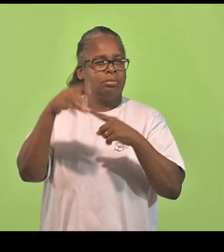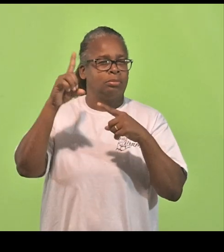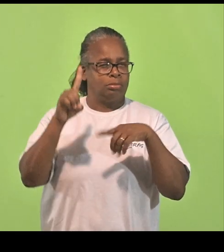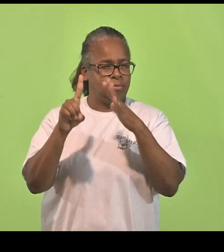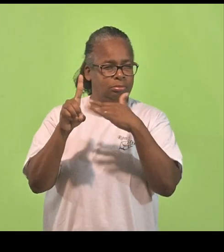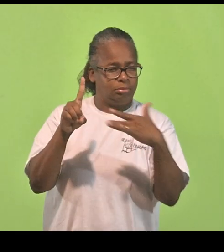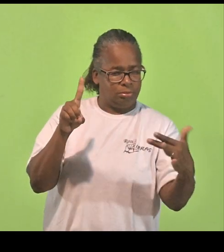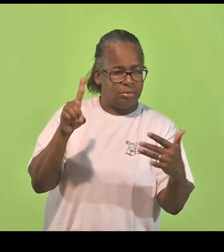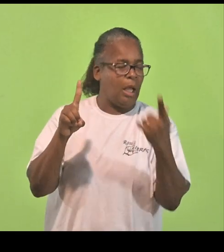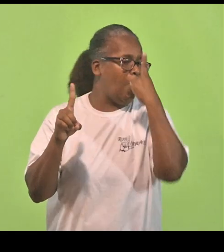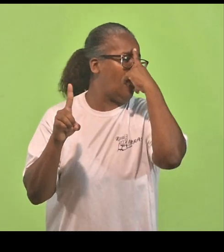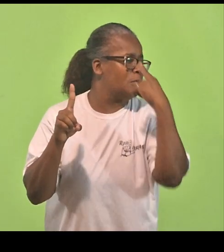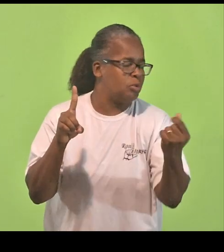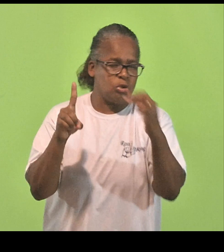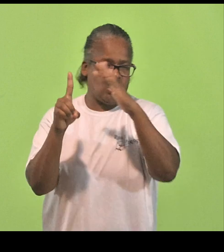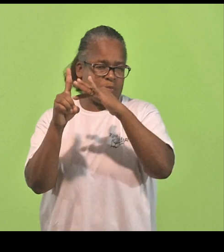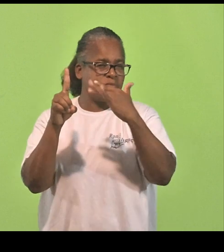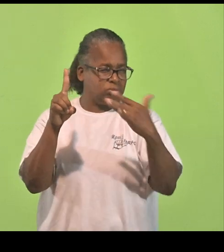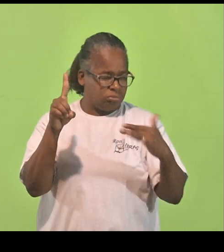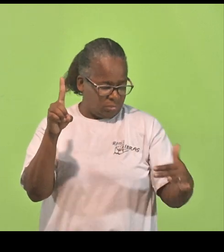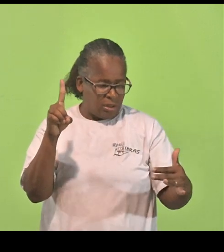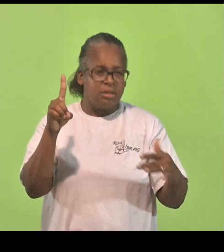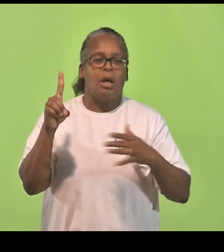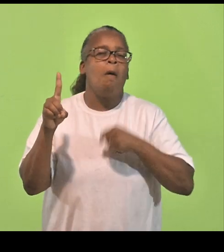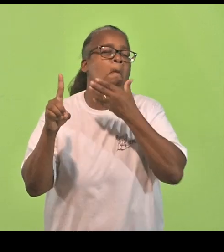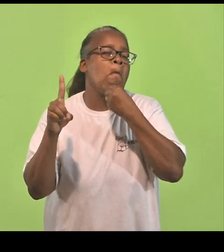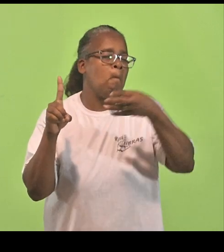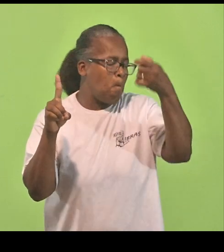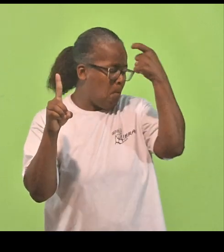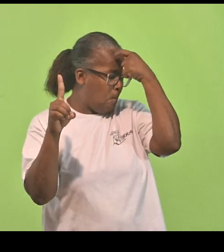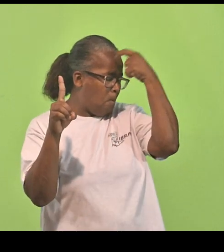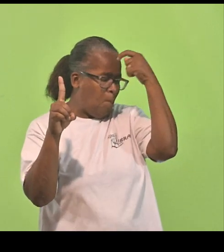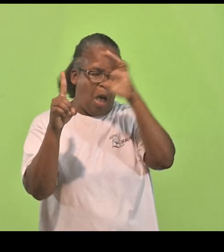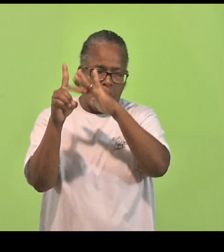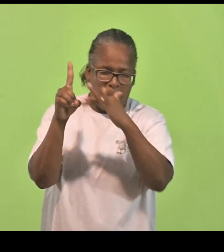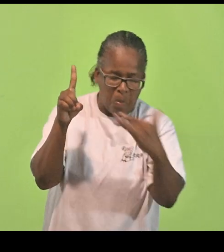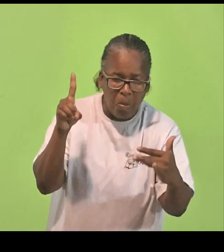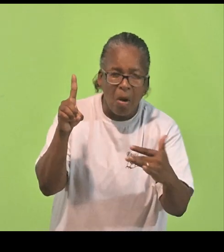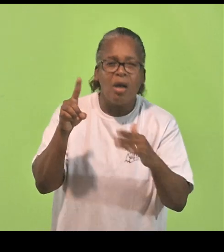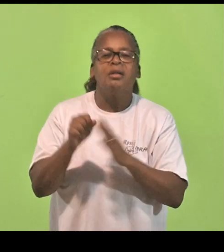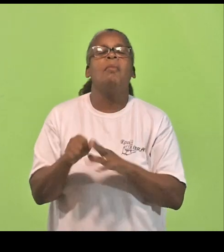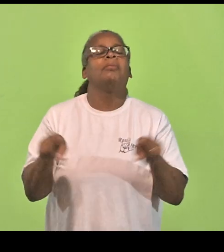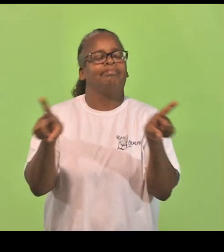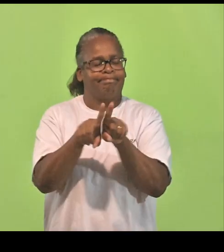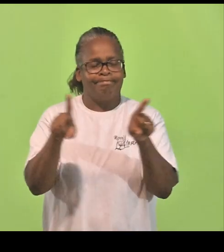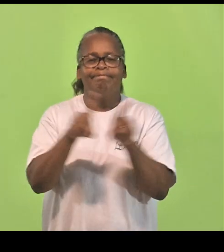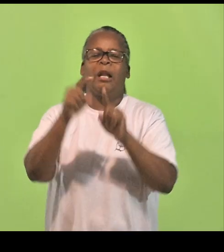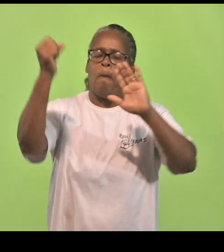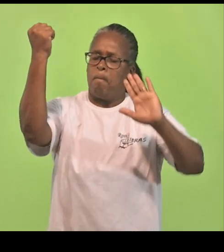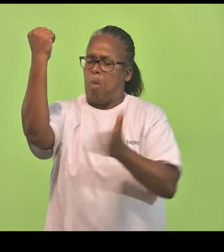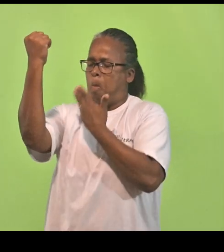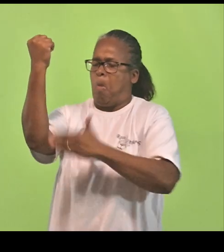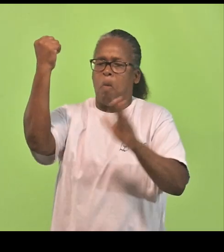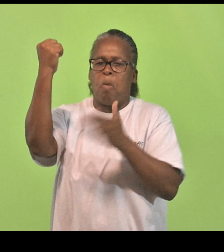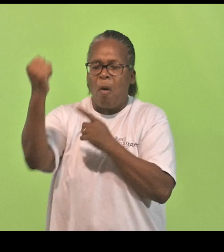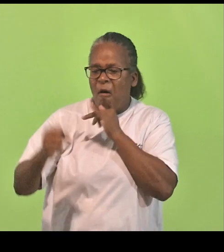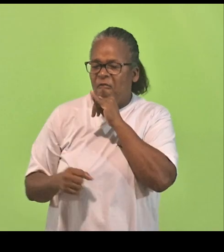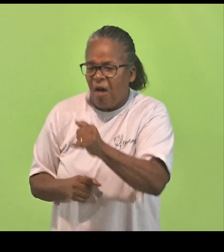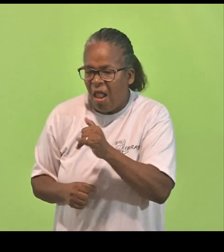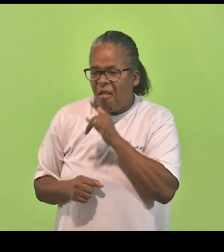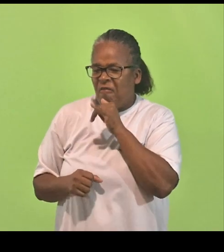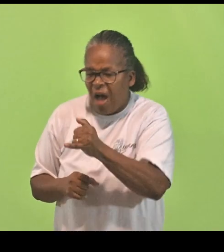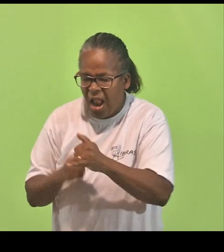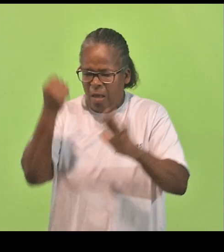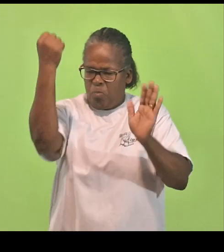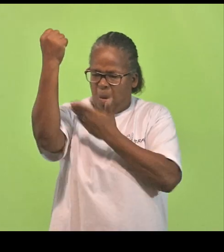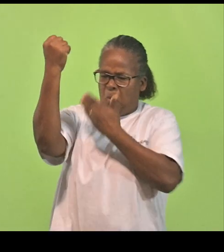bruxas de Guaratuba e os pais de santo de Guaratuba, foram brutalmente torturados para confessar um crime que não cometeram. Beatriz